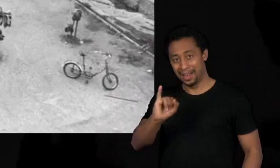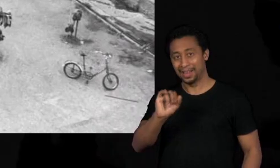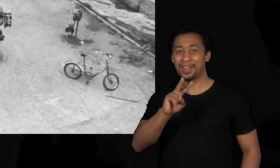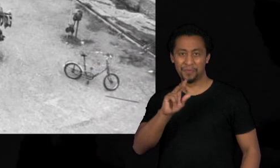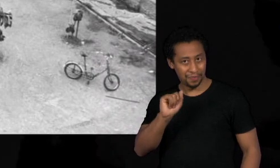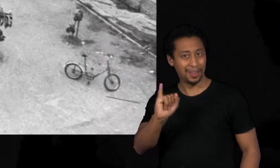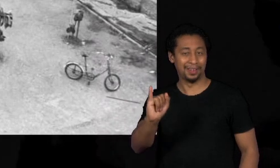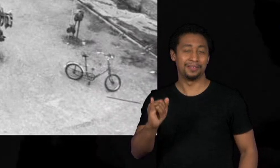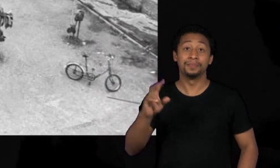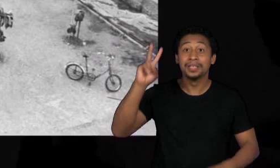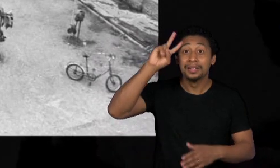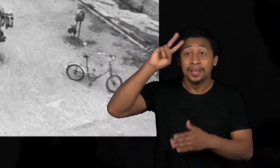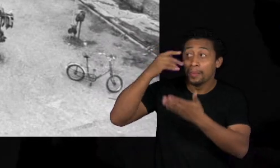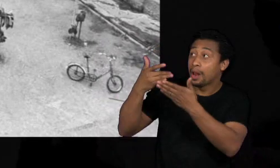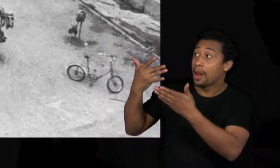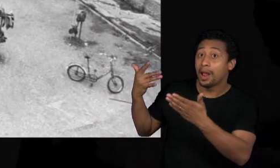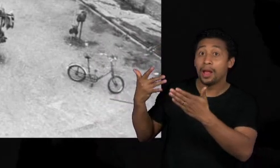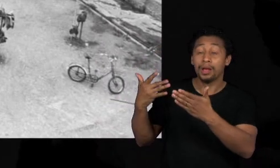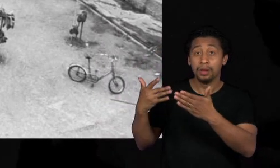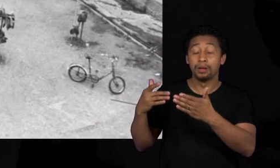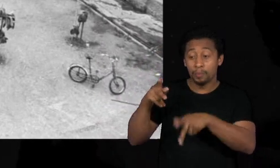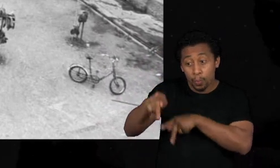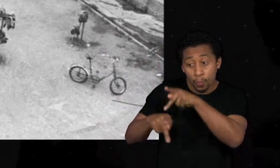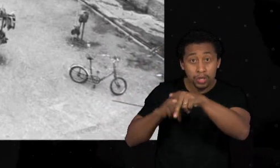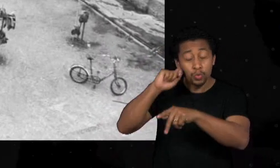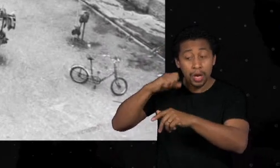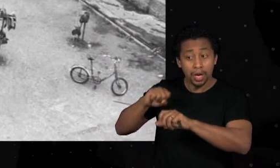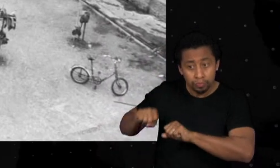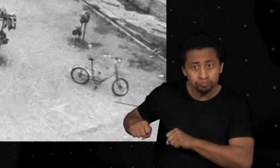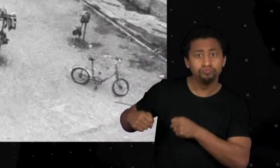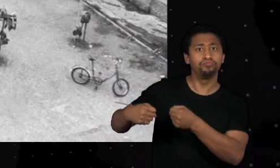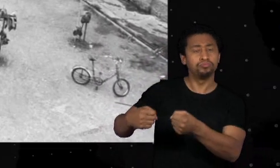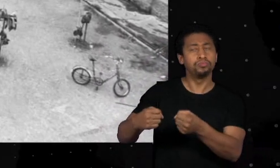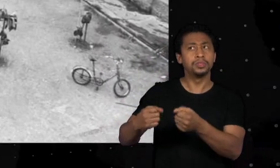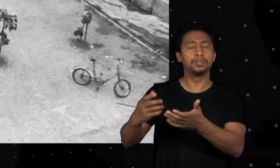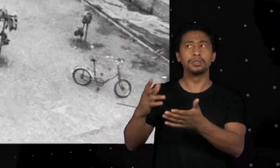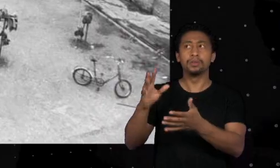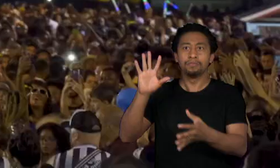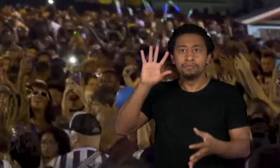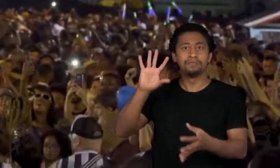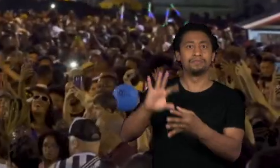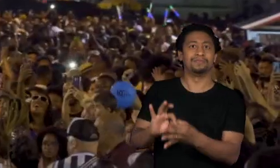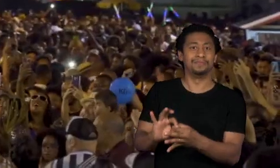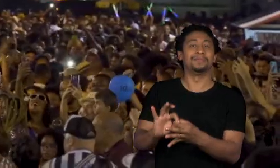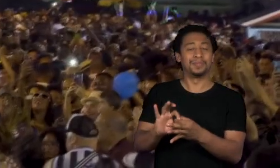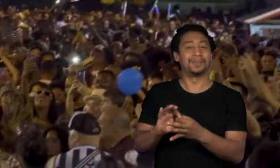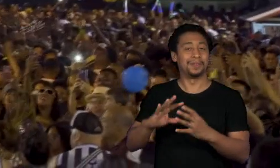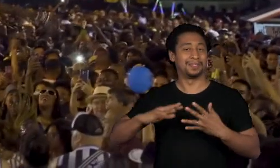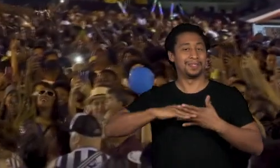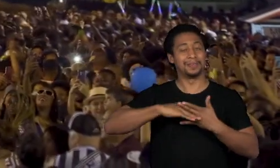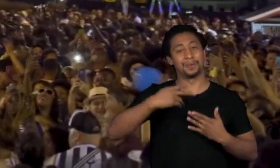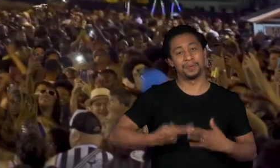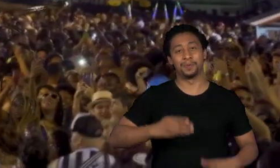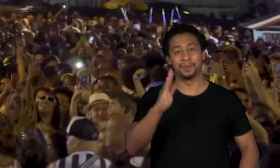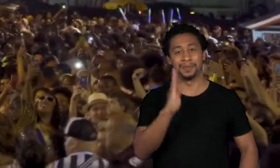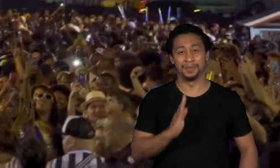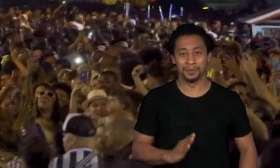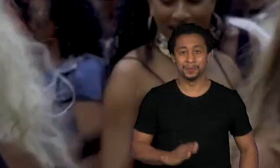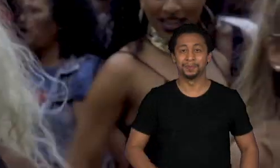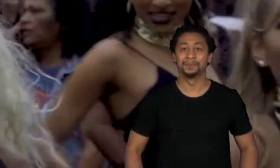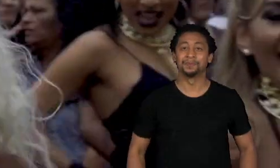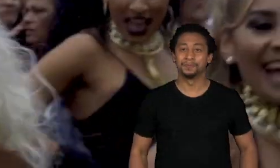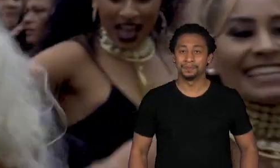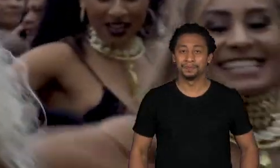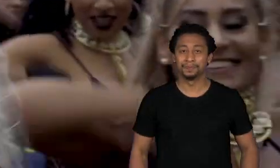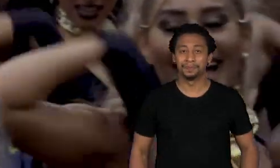país é entender quem somos nós enquanto cidadãos e cidadãs do Brasil. O samba não levanta